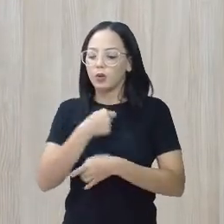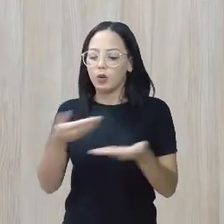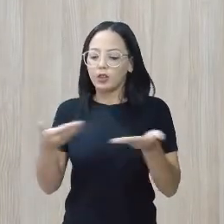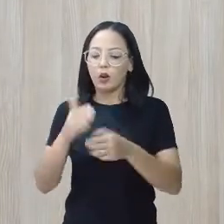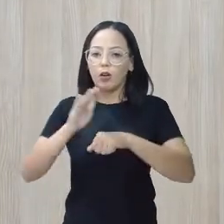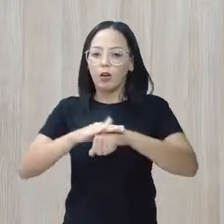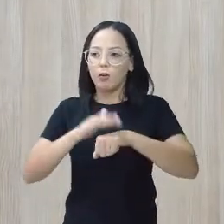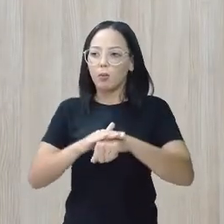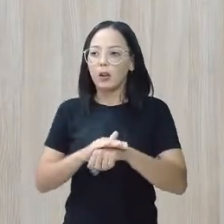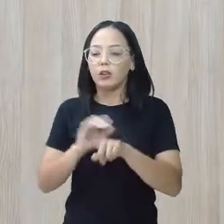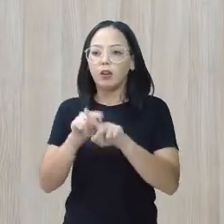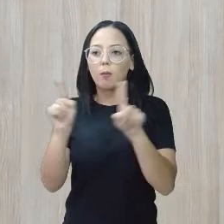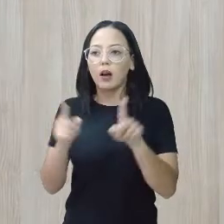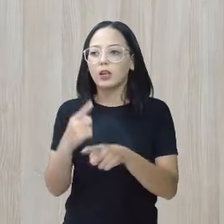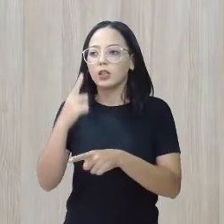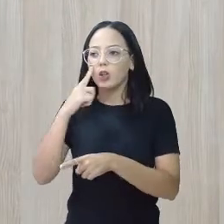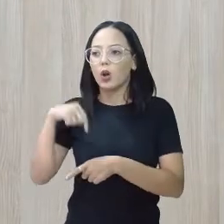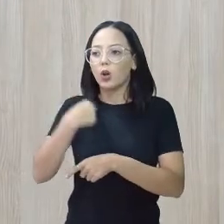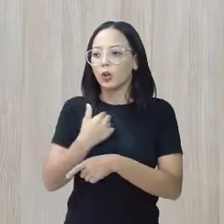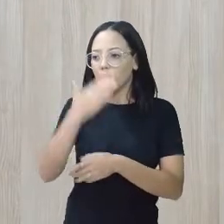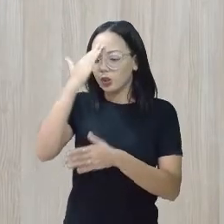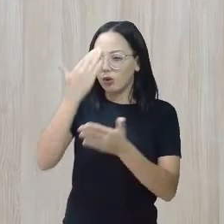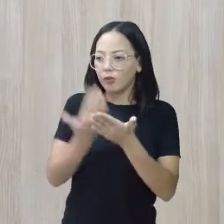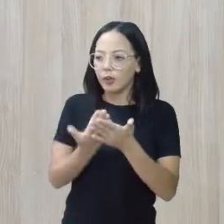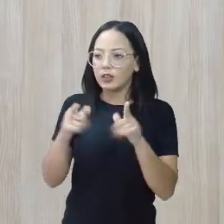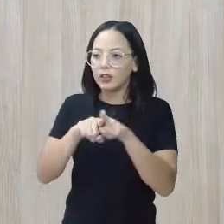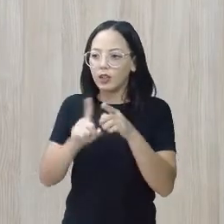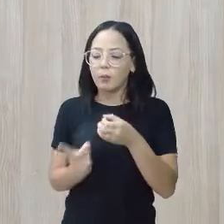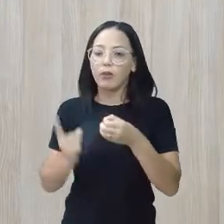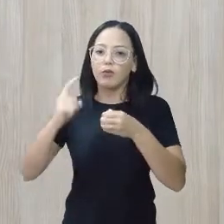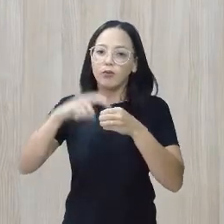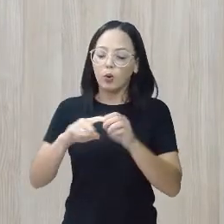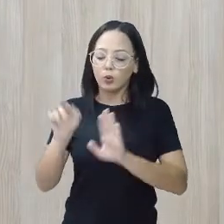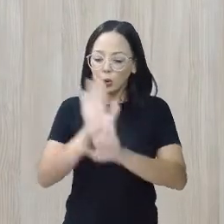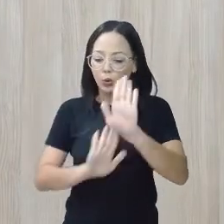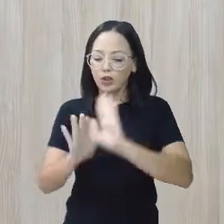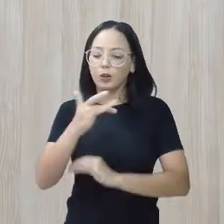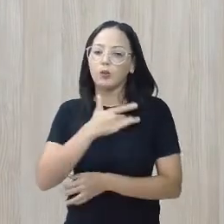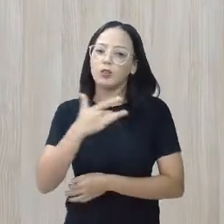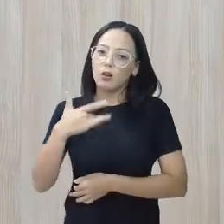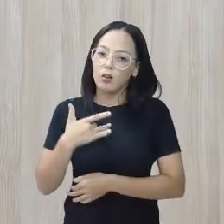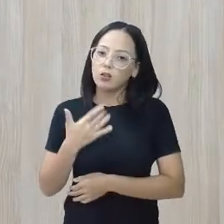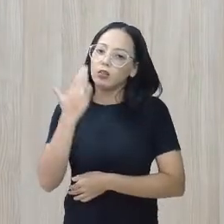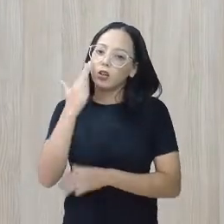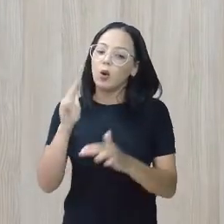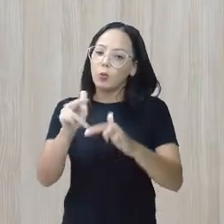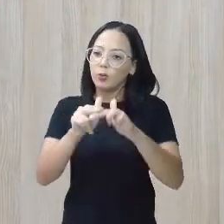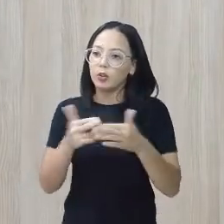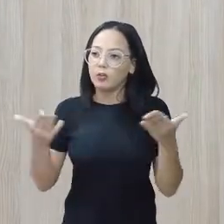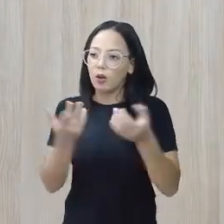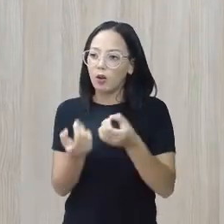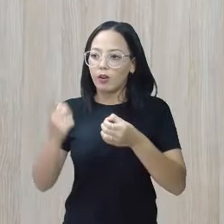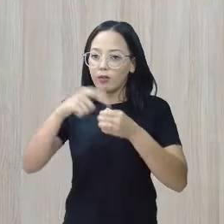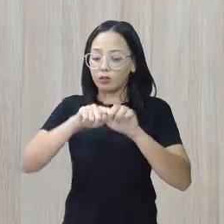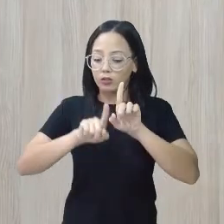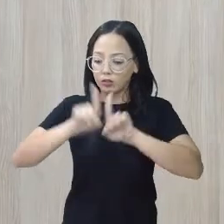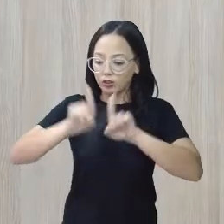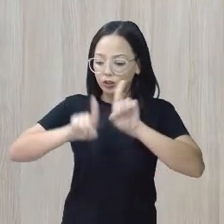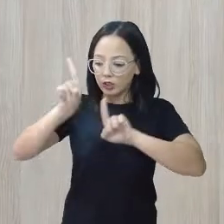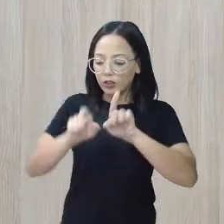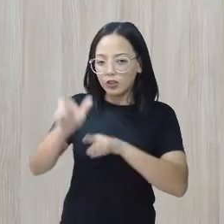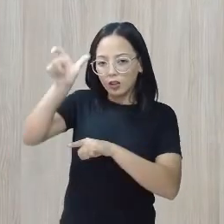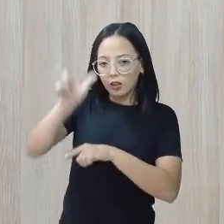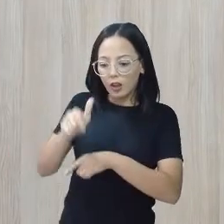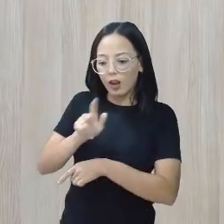momento sem que a gente tivesse essa confiança e esse retorno e esse cuidado com a saúde, tá? Então, voltando para a ideia da estatística, como o